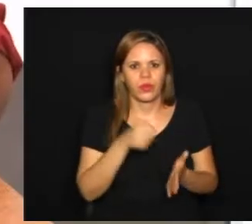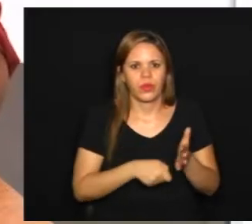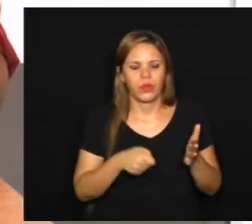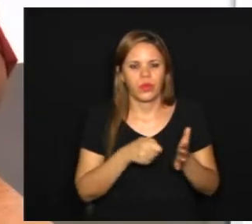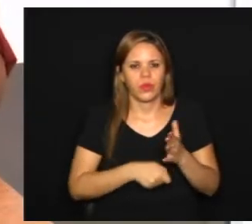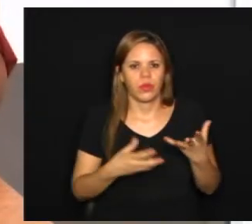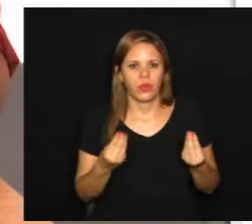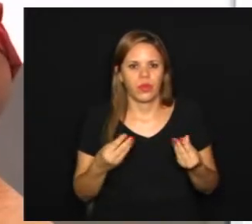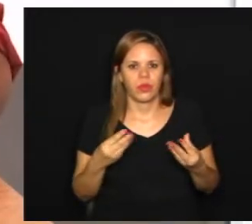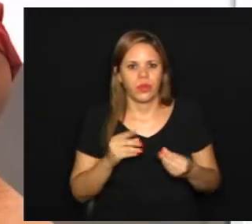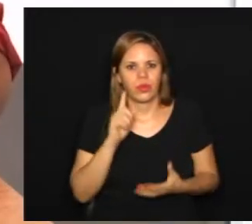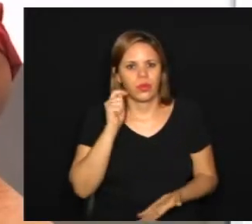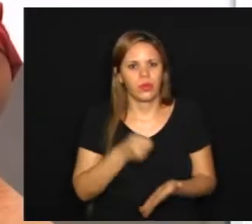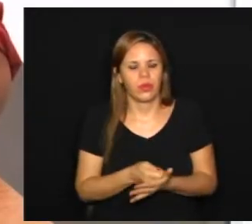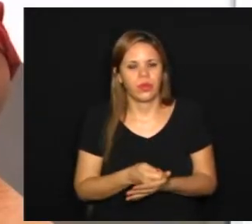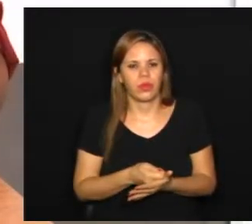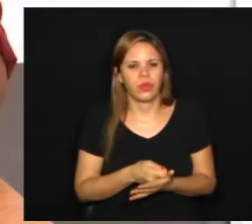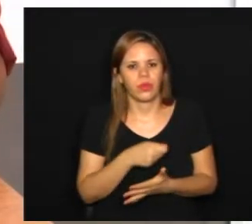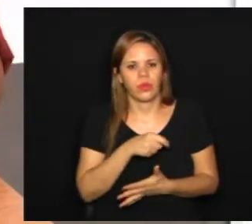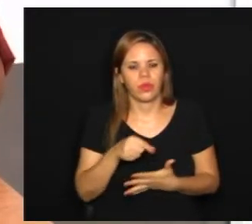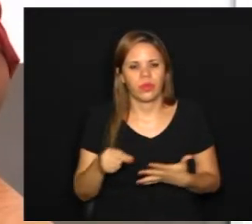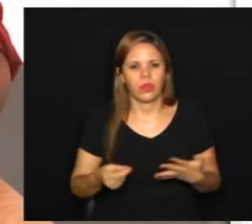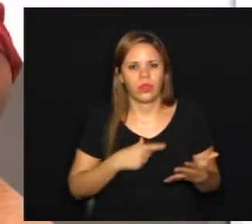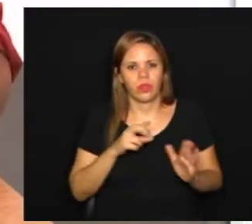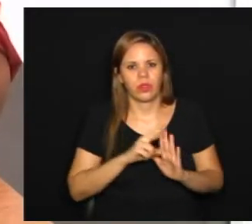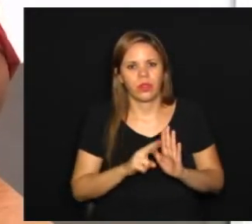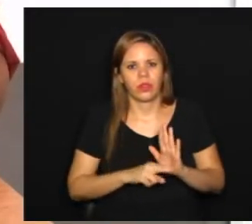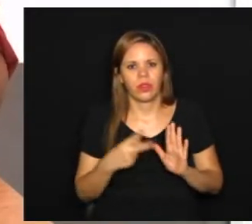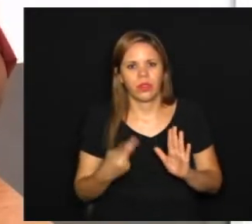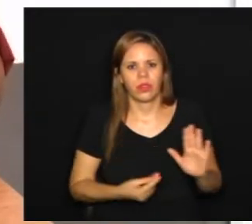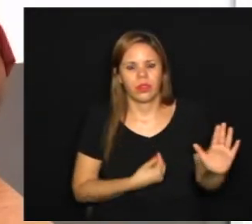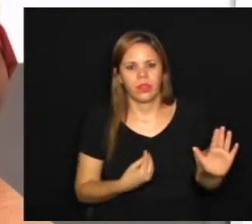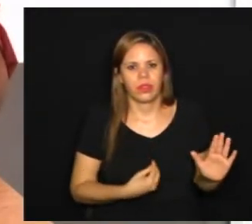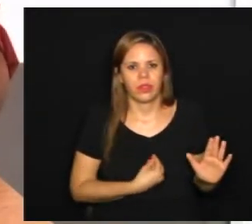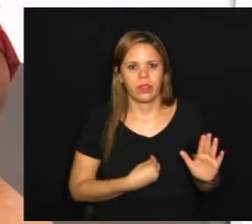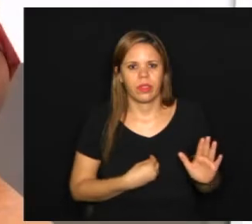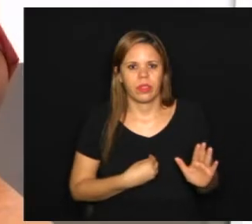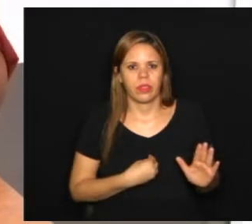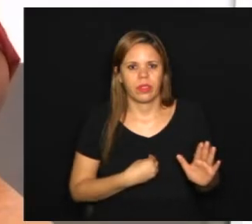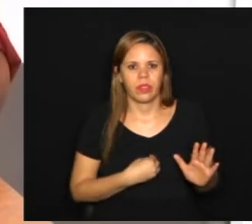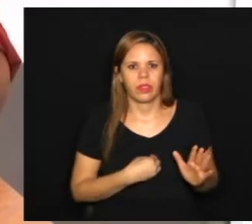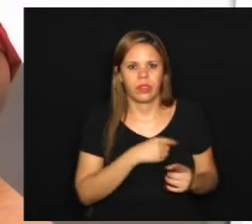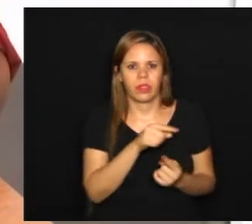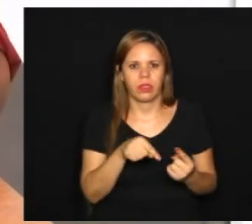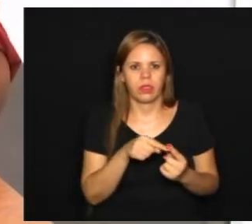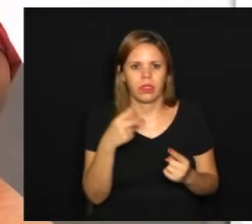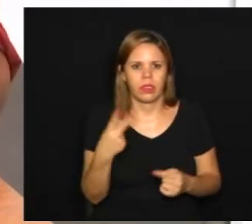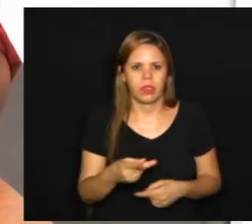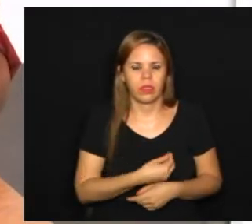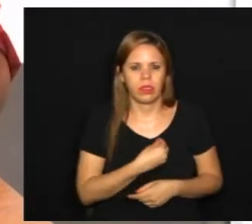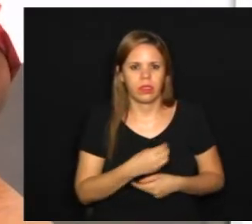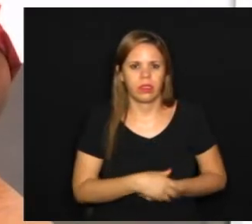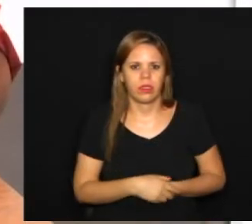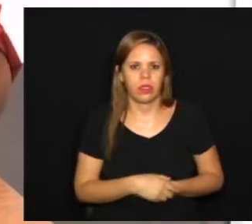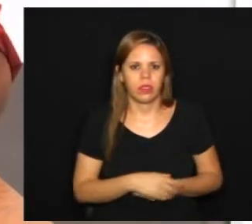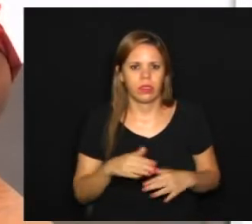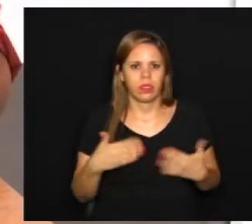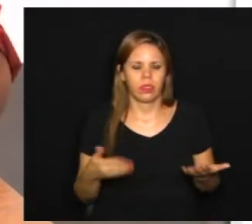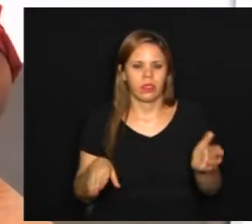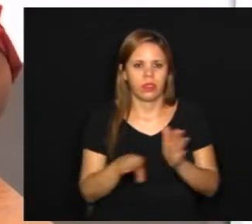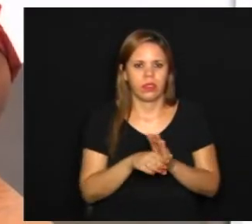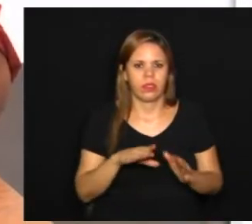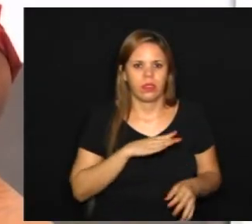muito. Você vai ter que determinar algumas coisas na tua vida. Você vai ter que ter regra na tua vida. Você vai ter que determinar metas na tua vida. E quando eu cheguei na